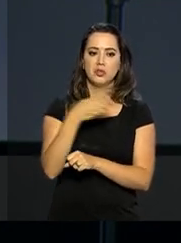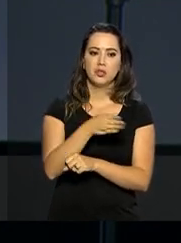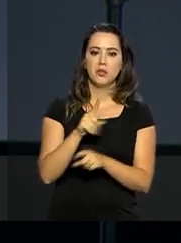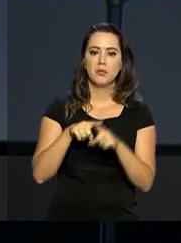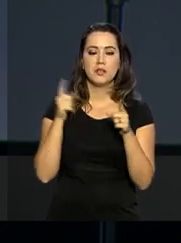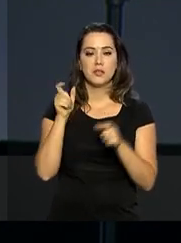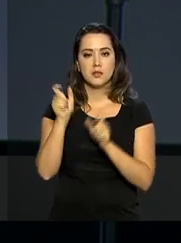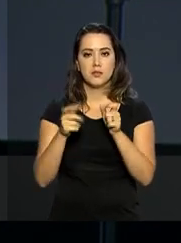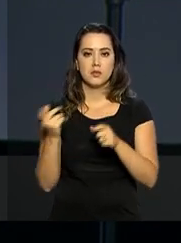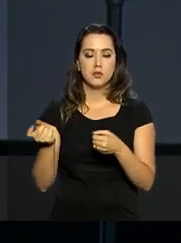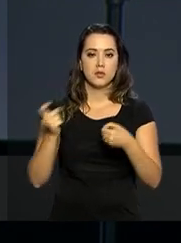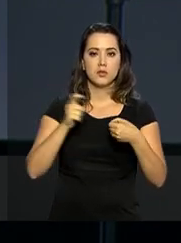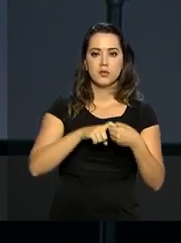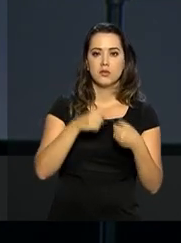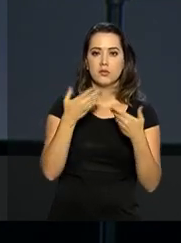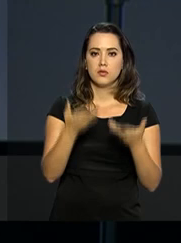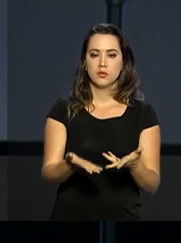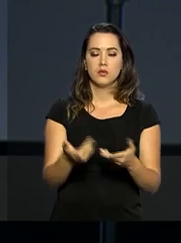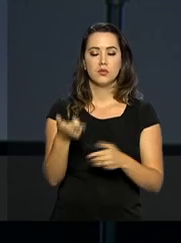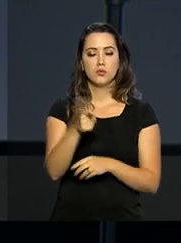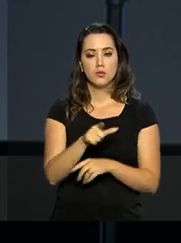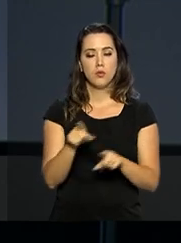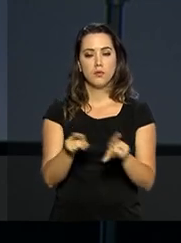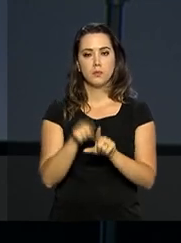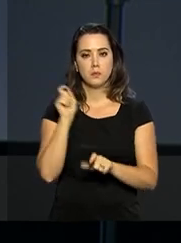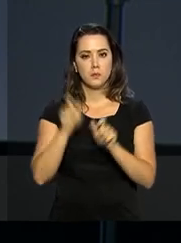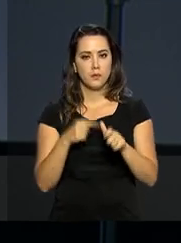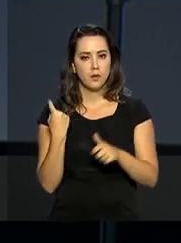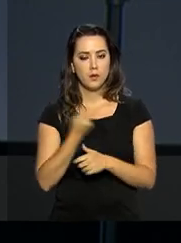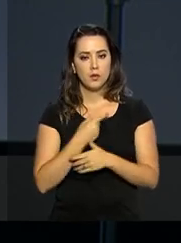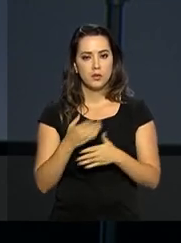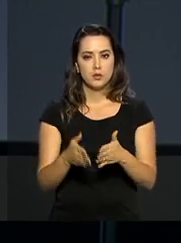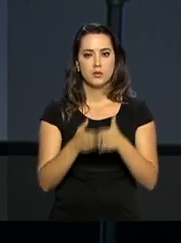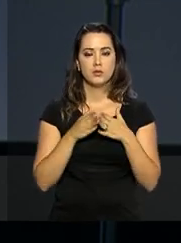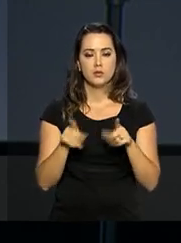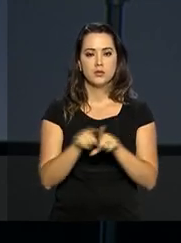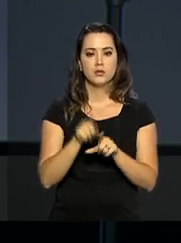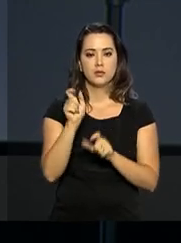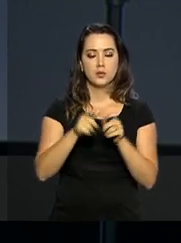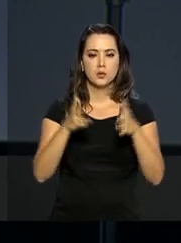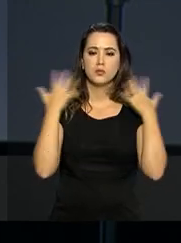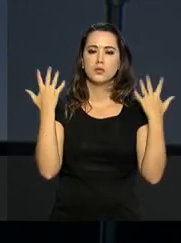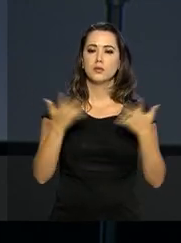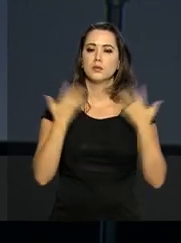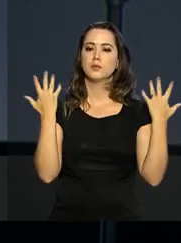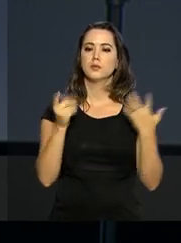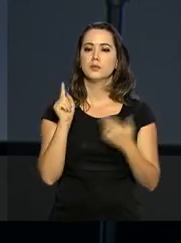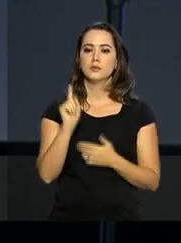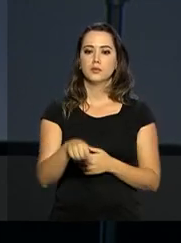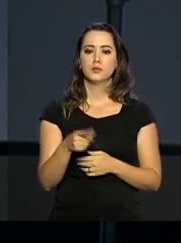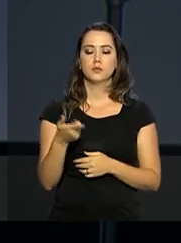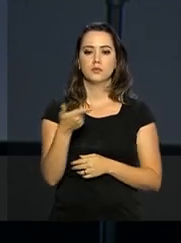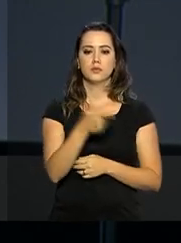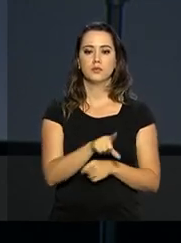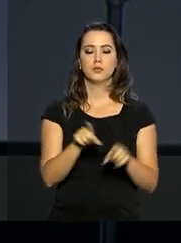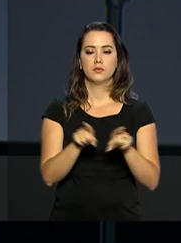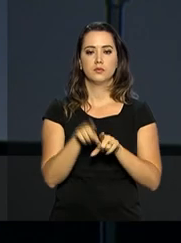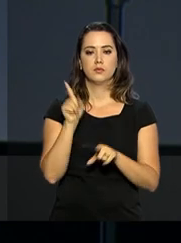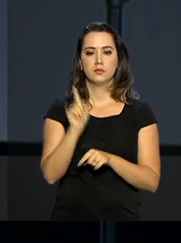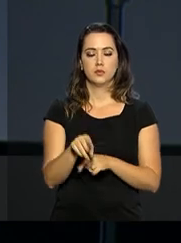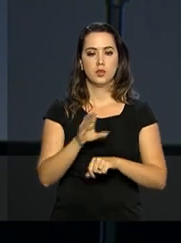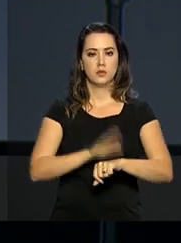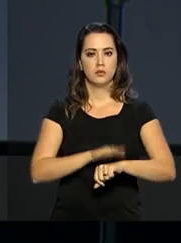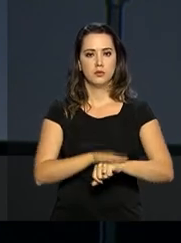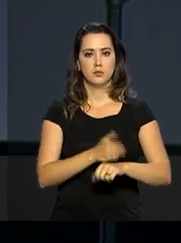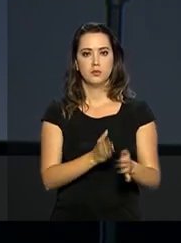voltaram e este retorno nós o recebemos com muita alegria. De volta neste